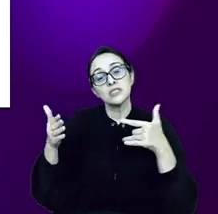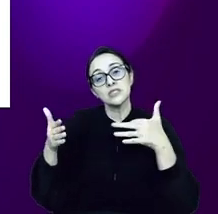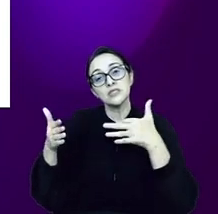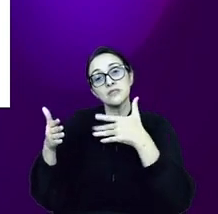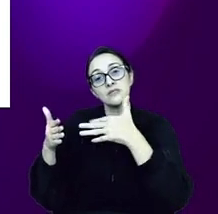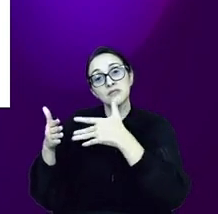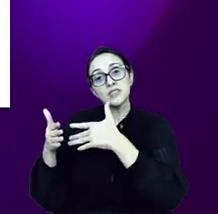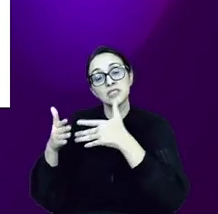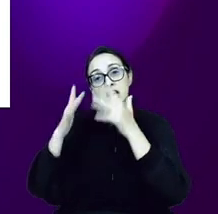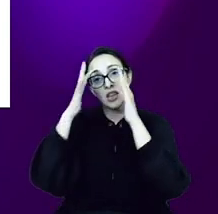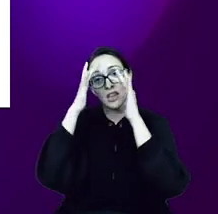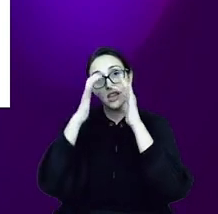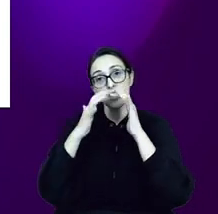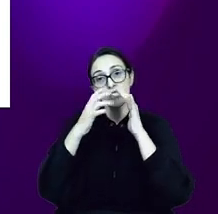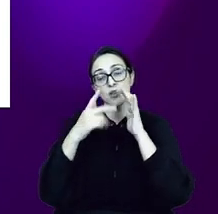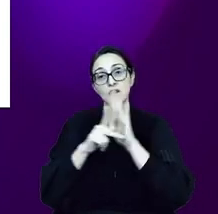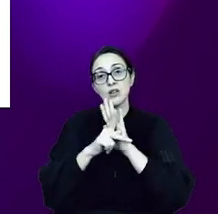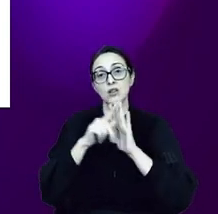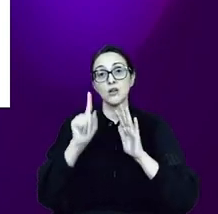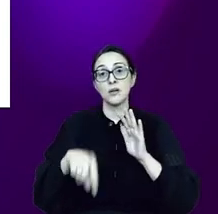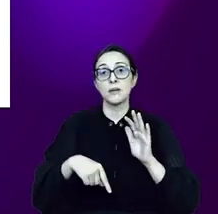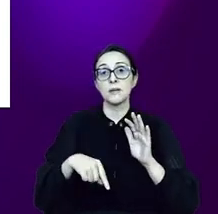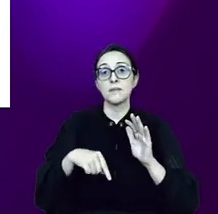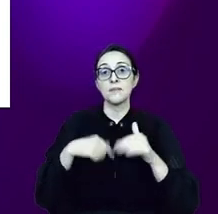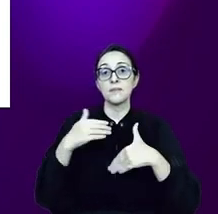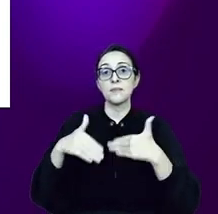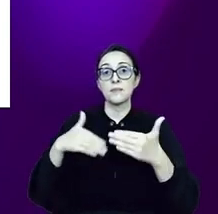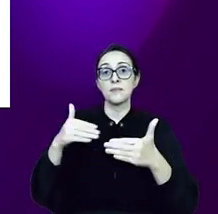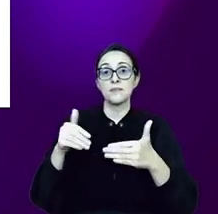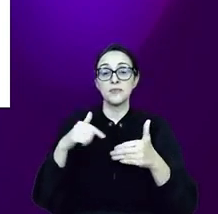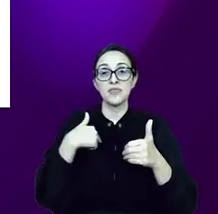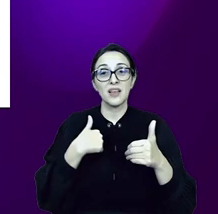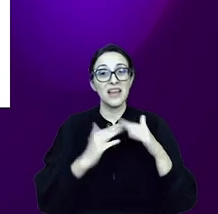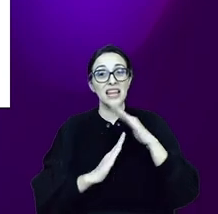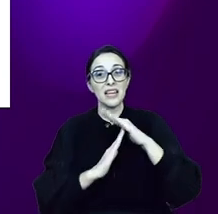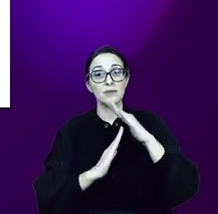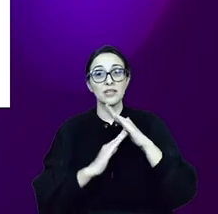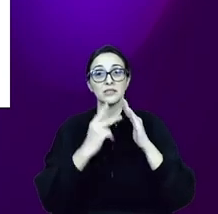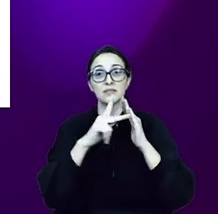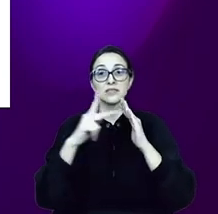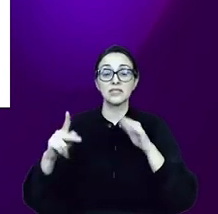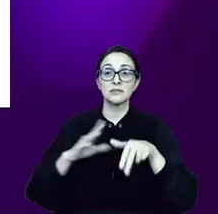funções executivas, que é também uma condição que termina trazendo muitas limitações para esses